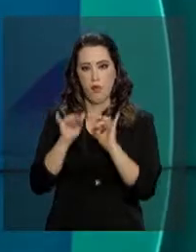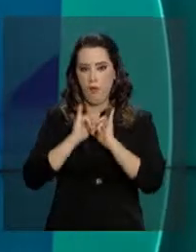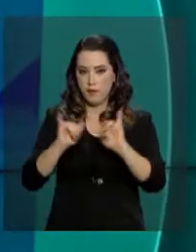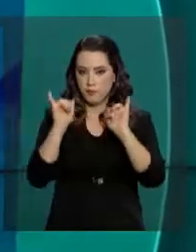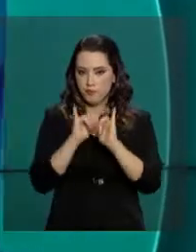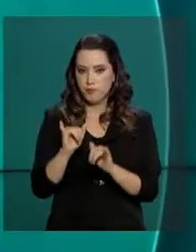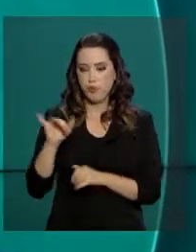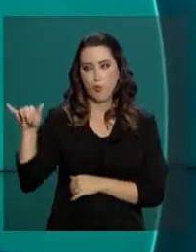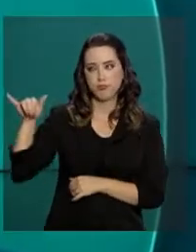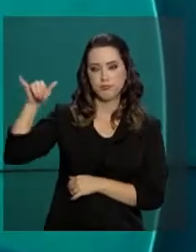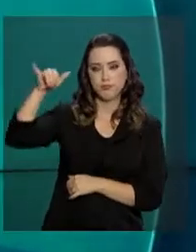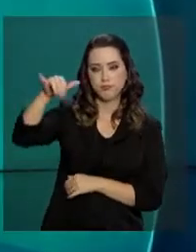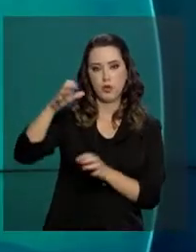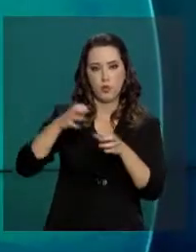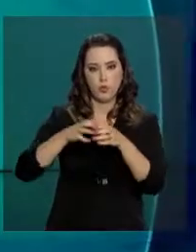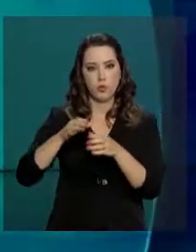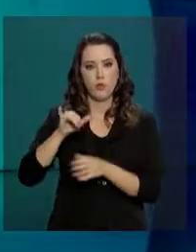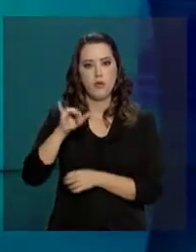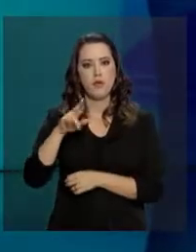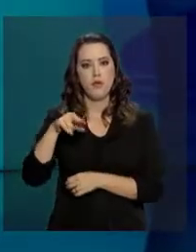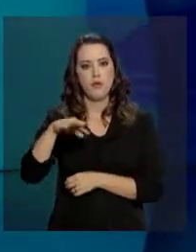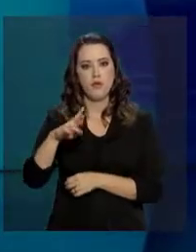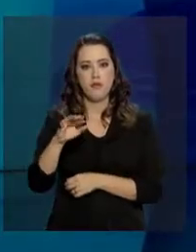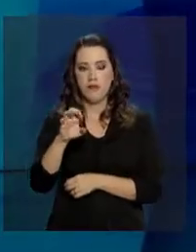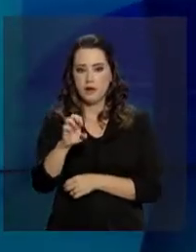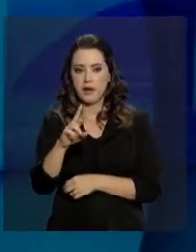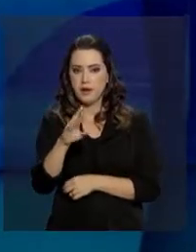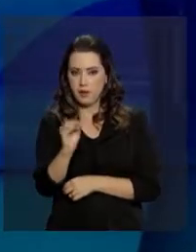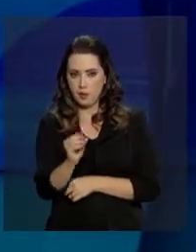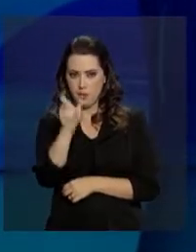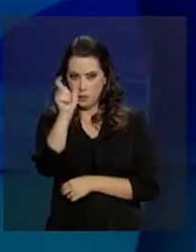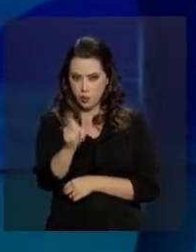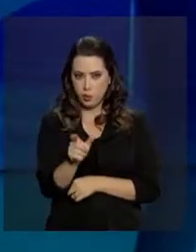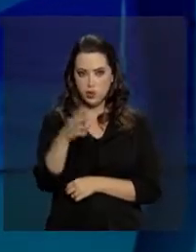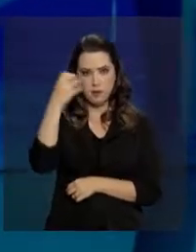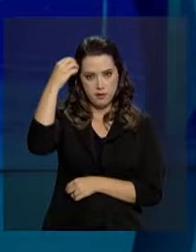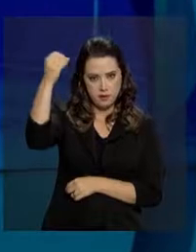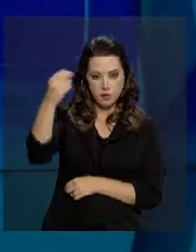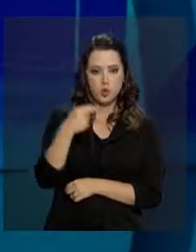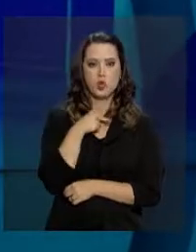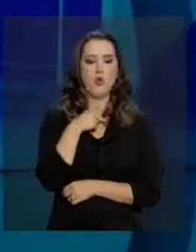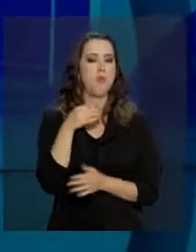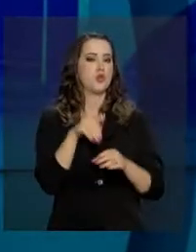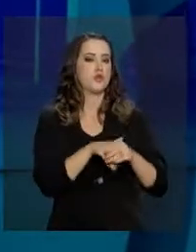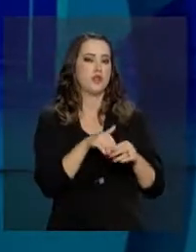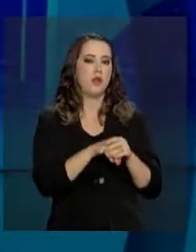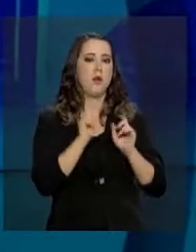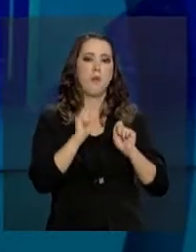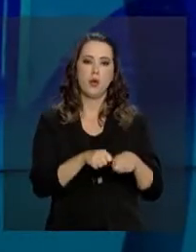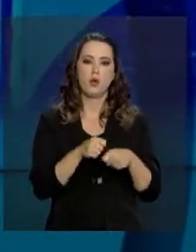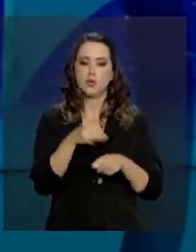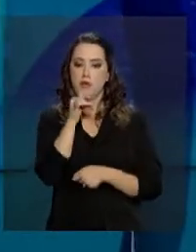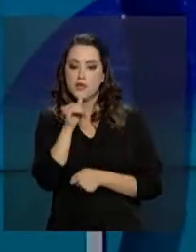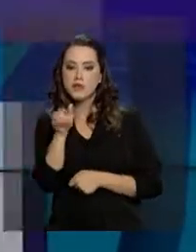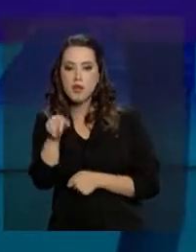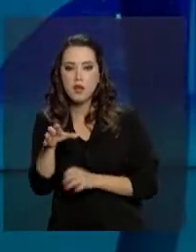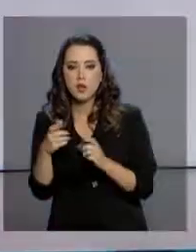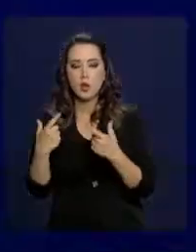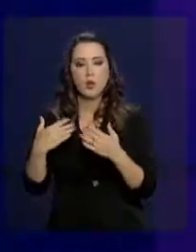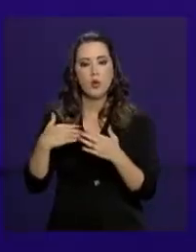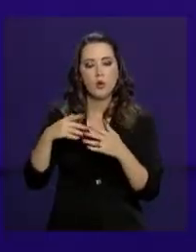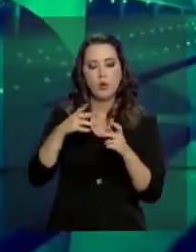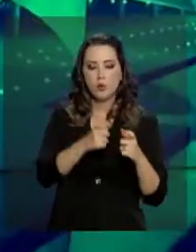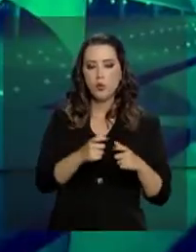recado da Infraero. No domingo, o eleitor em trânsito que não puder participar do primeiro turno pode justificar o seu voto em